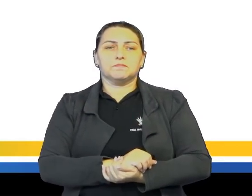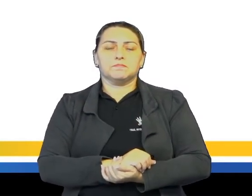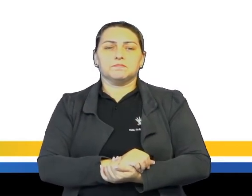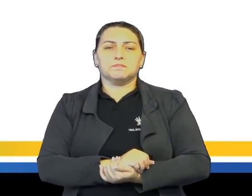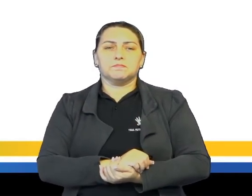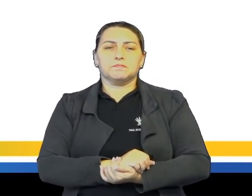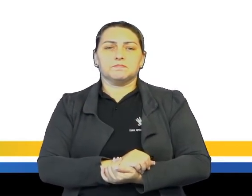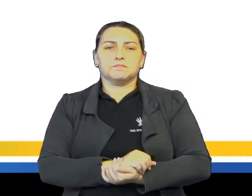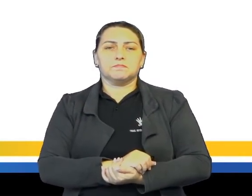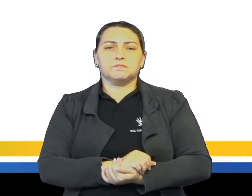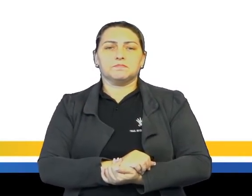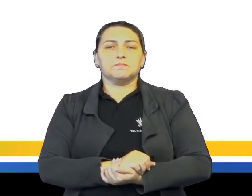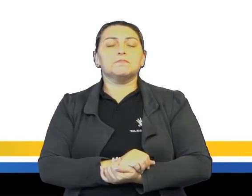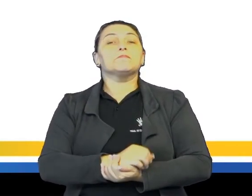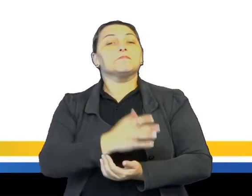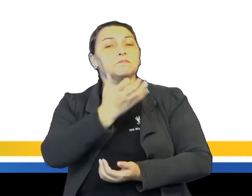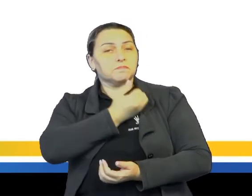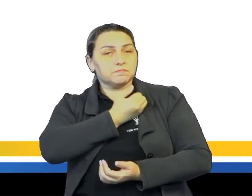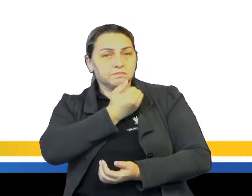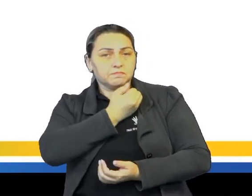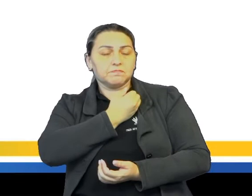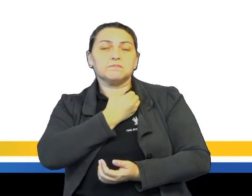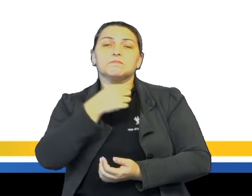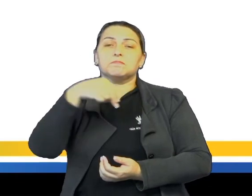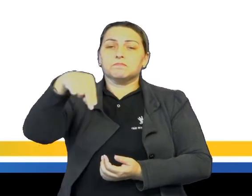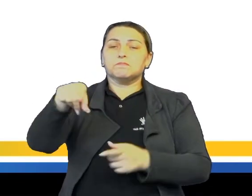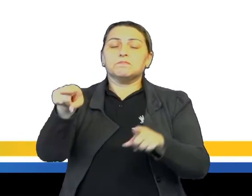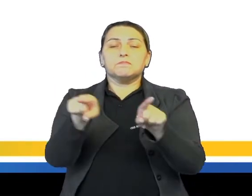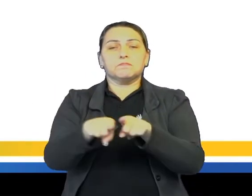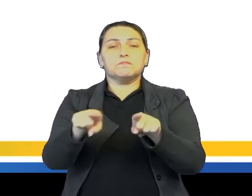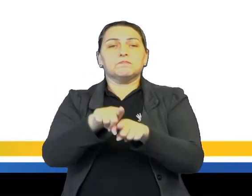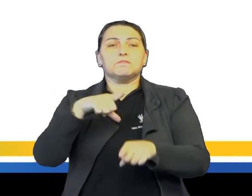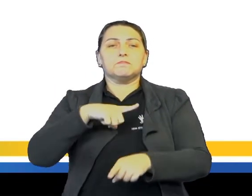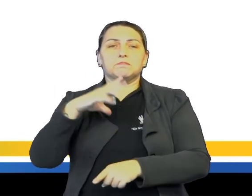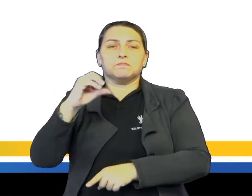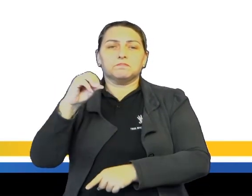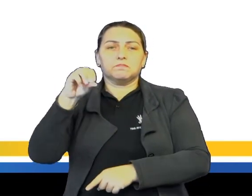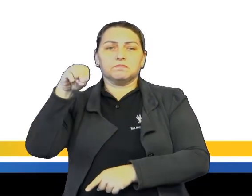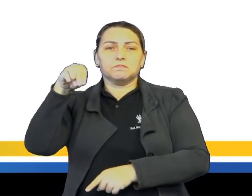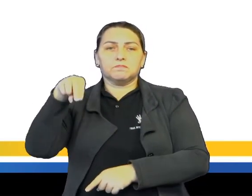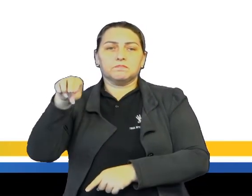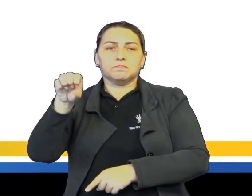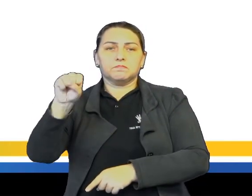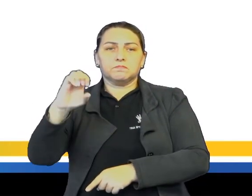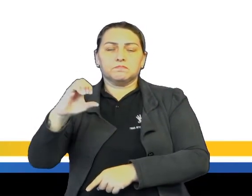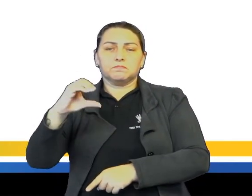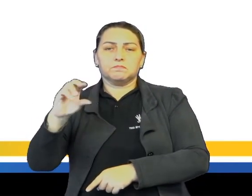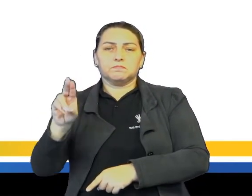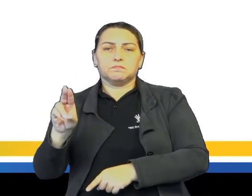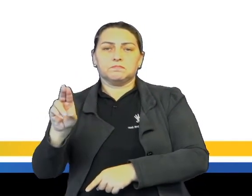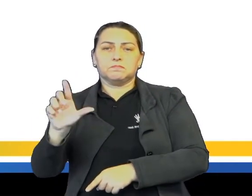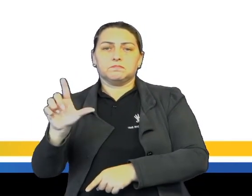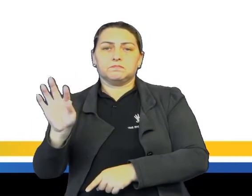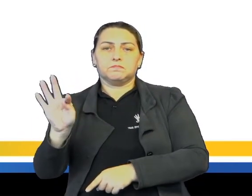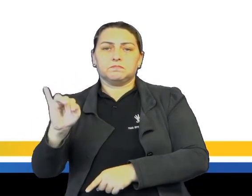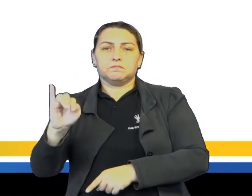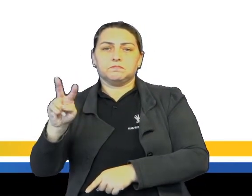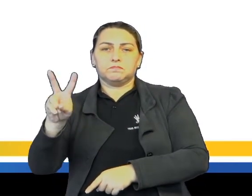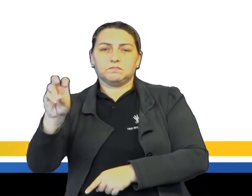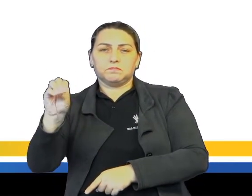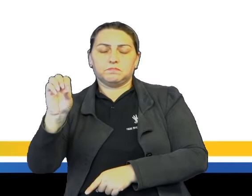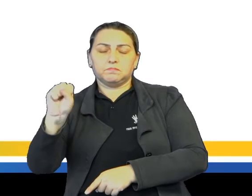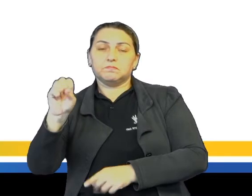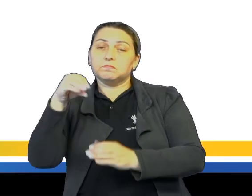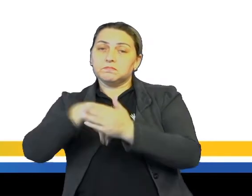número 6. Os números naturais também nós temos os consecutivos dentro desse